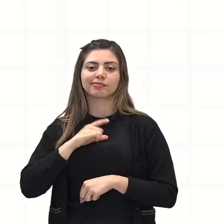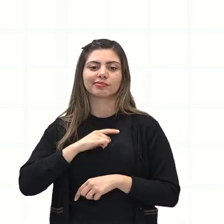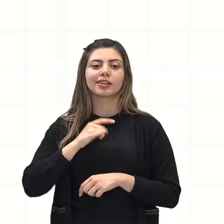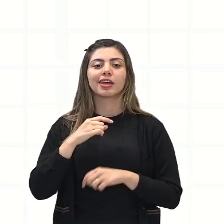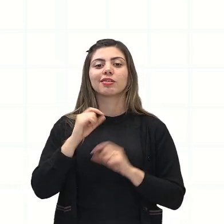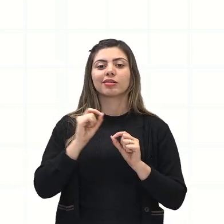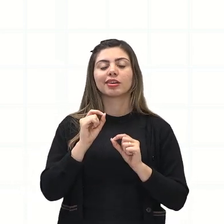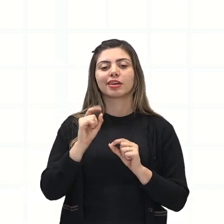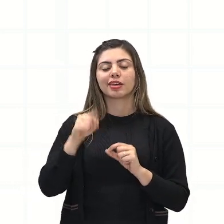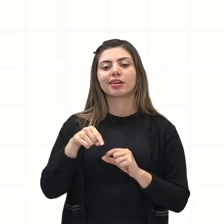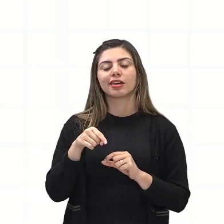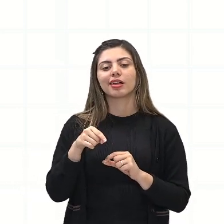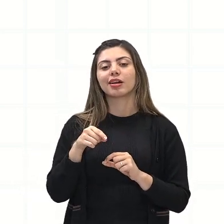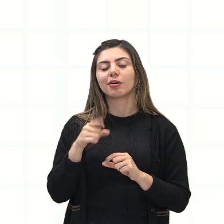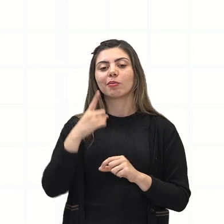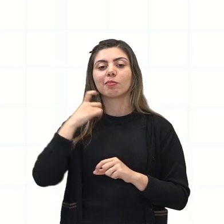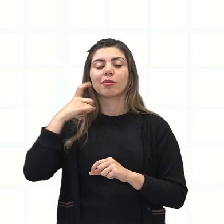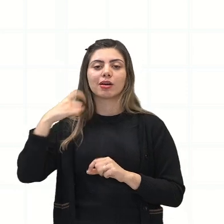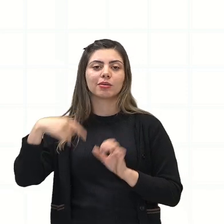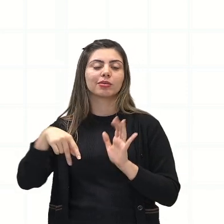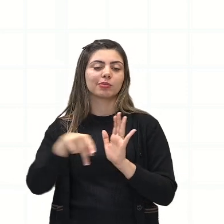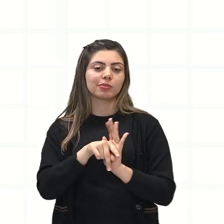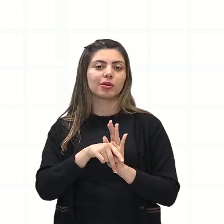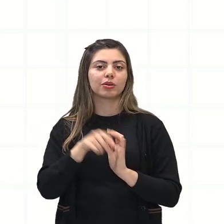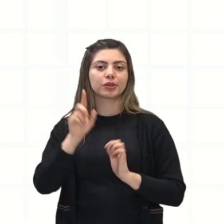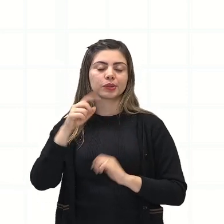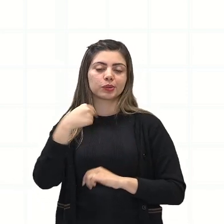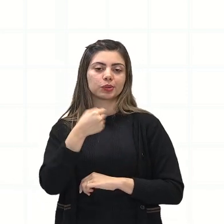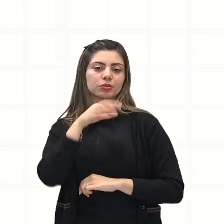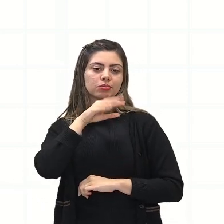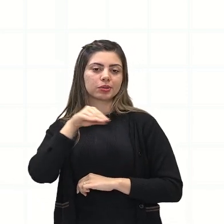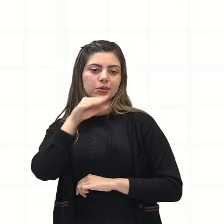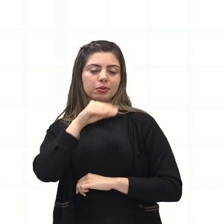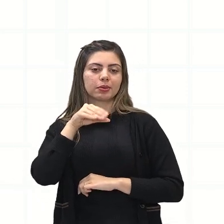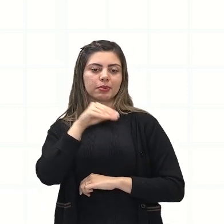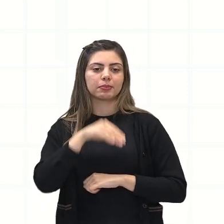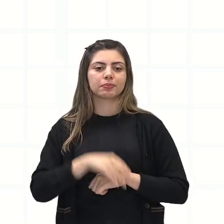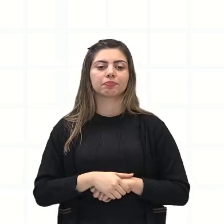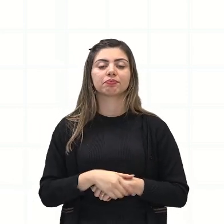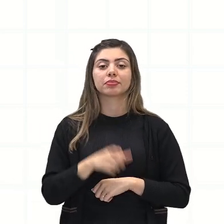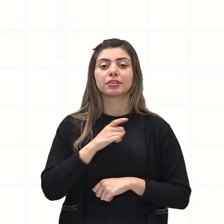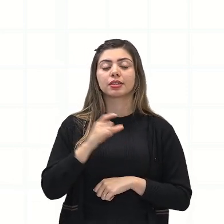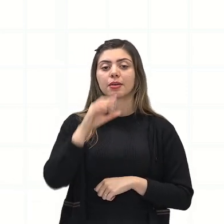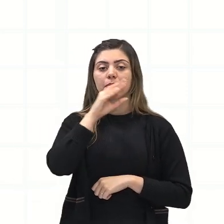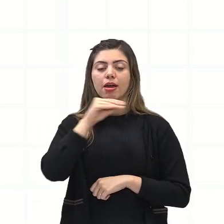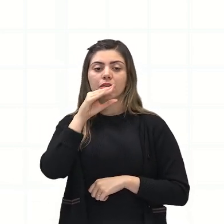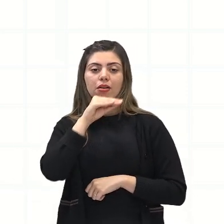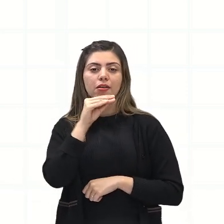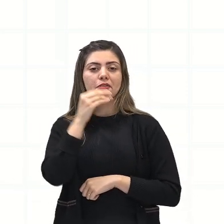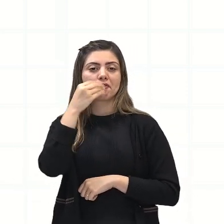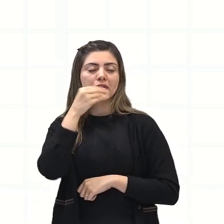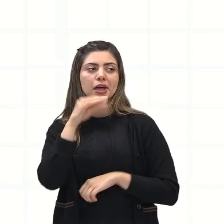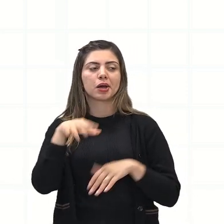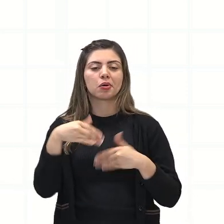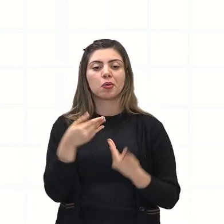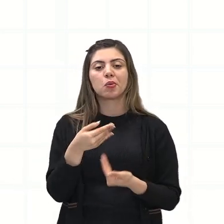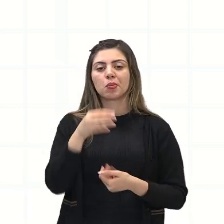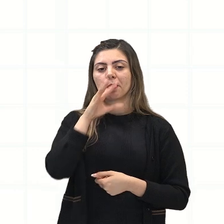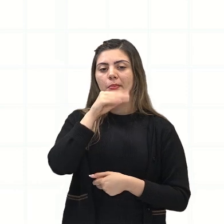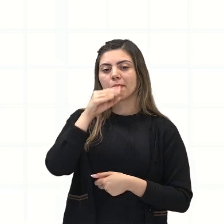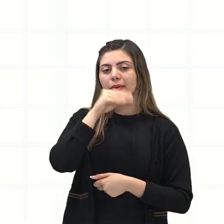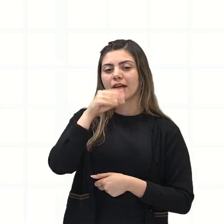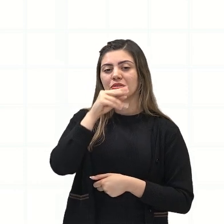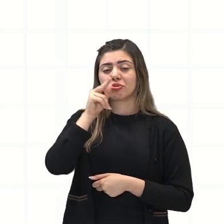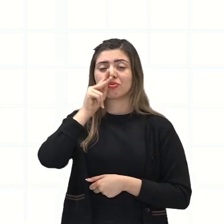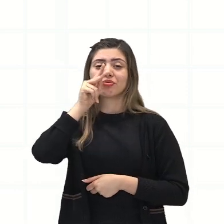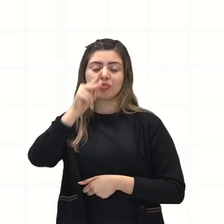diferentes da nossa cavidade nasal oral. Tem a questão biológica, né? Então eu tenho mais baixa, eu tenho a média e tenho a alta. On,